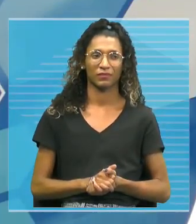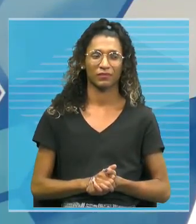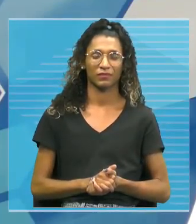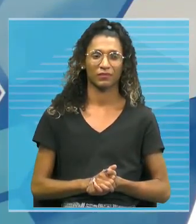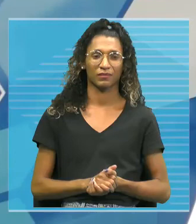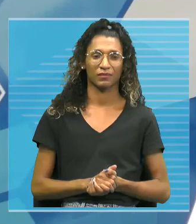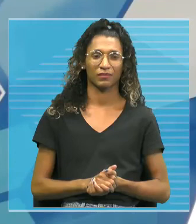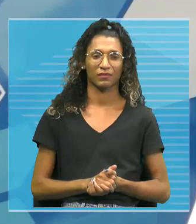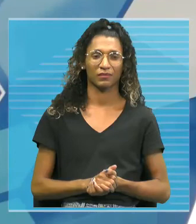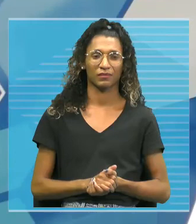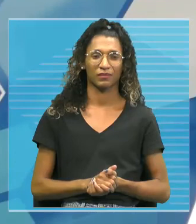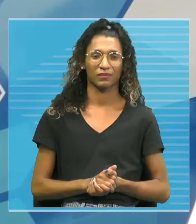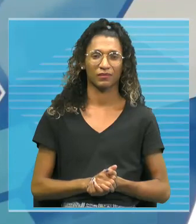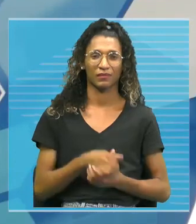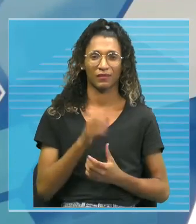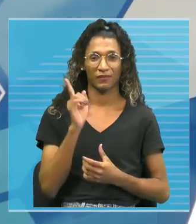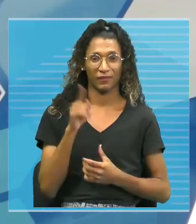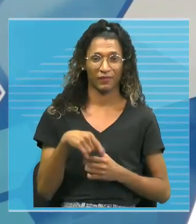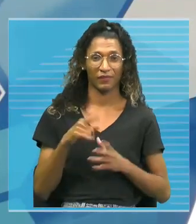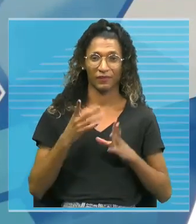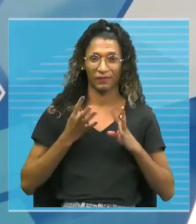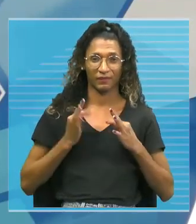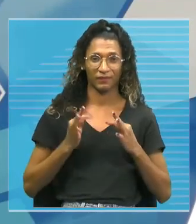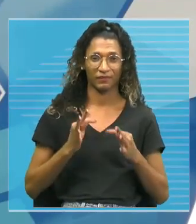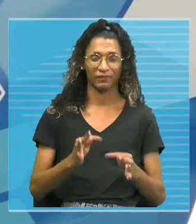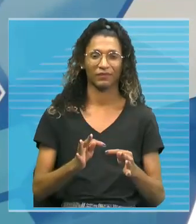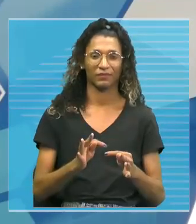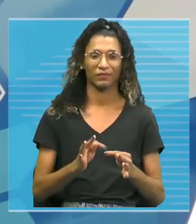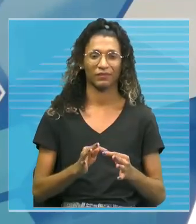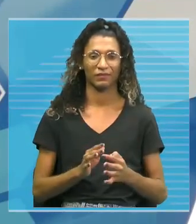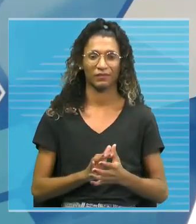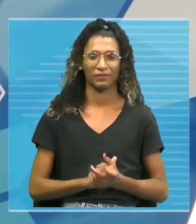ó. Tecnologia.